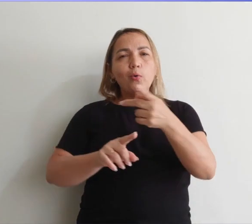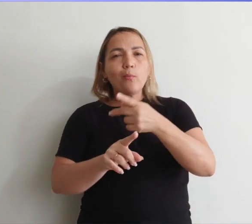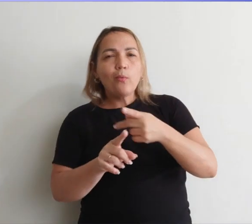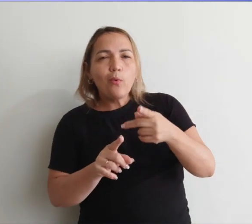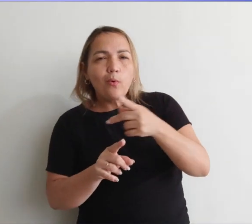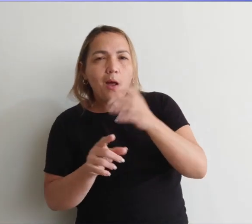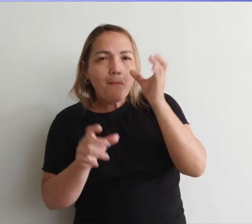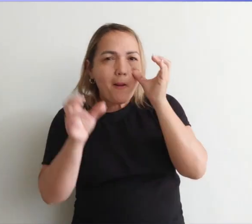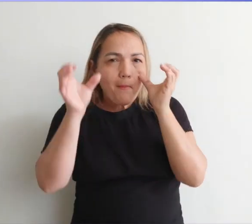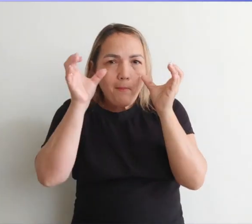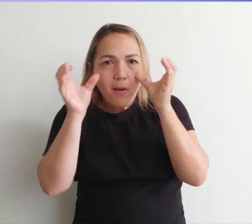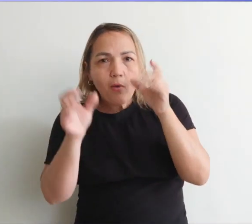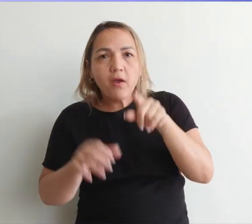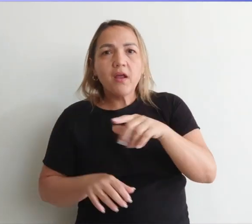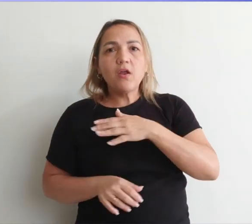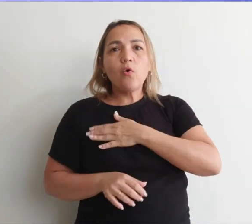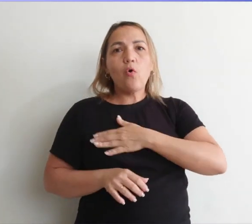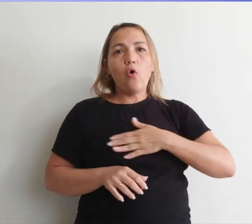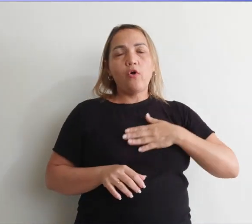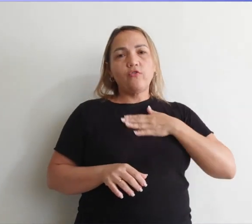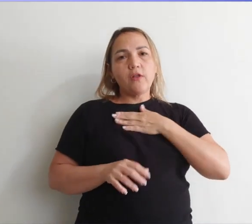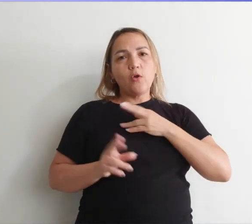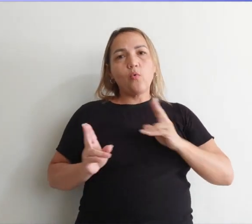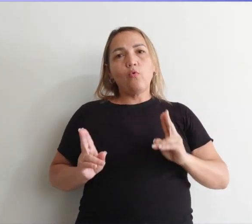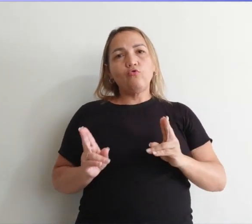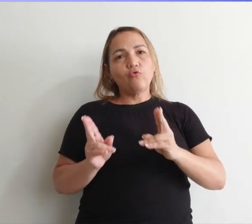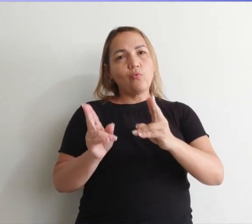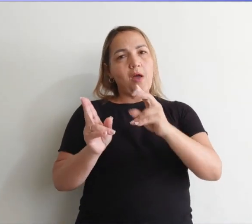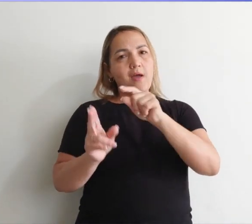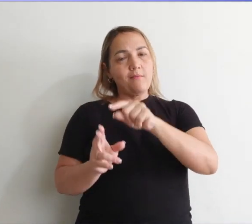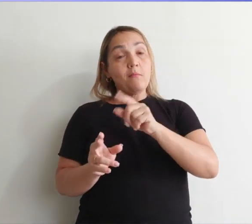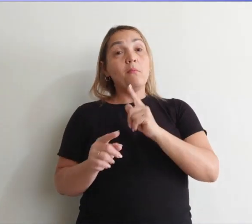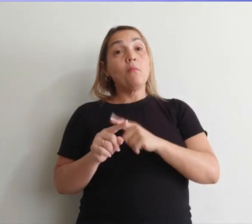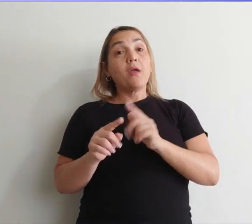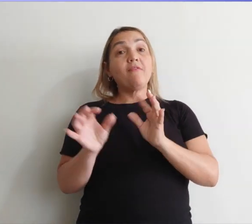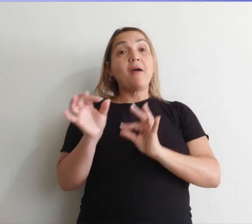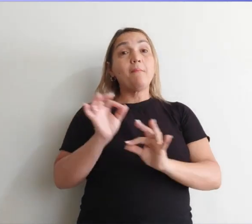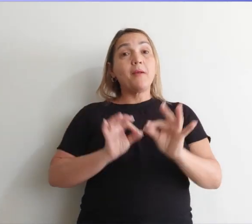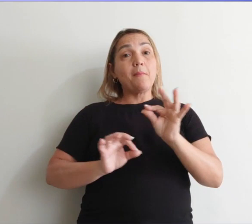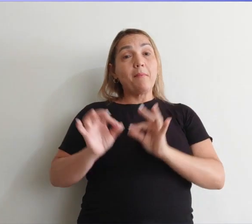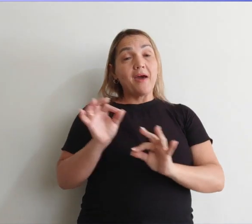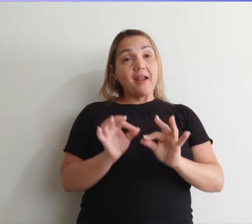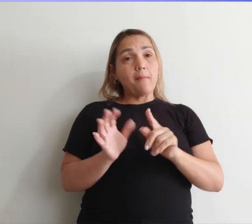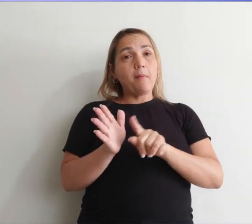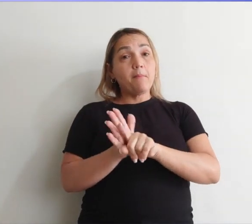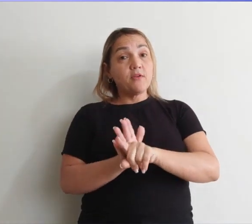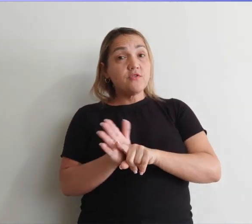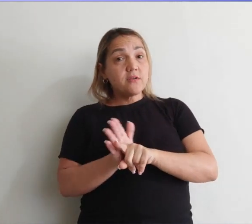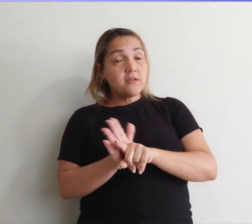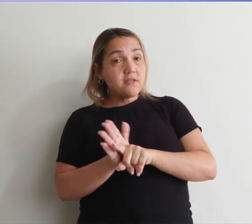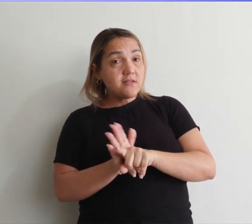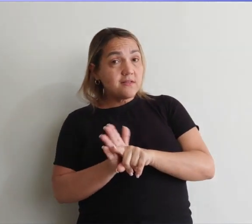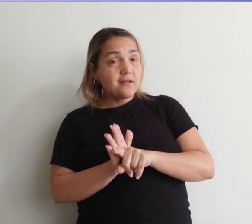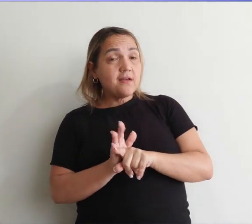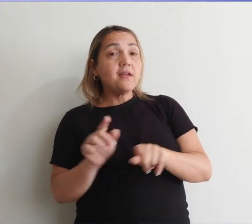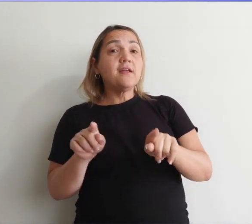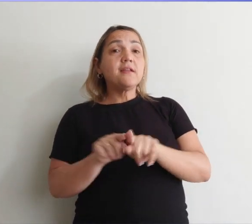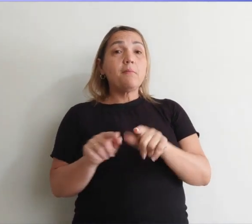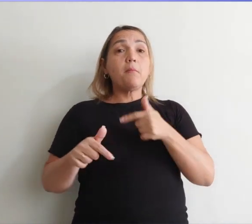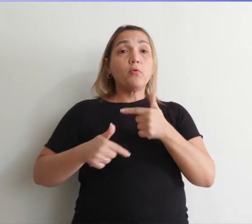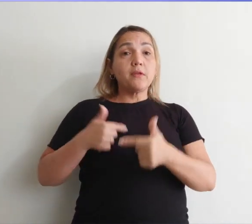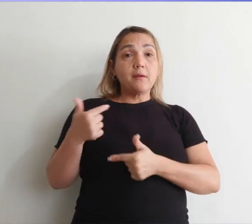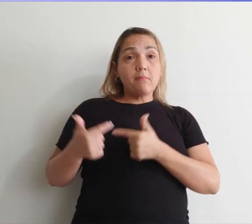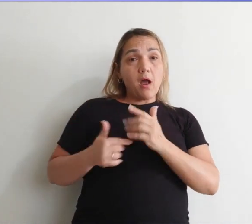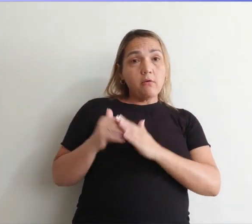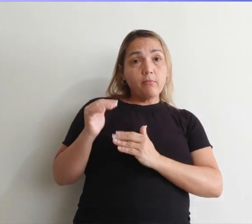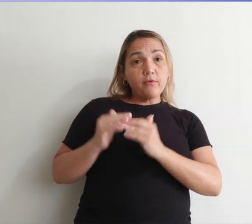que ele gosta e seguir uma área por ali. Porque ali já vai preparar não só para a parte de pesquisa, né, e o mercado de